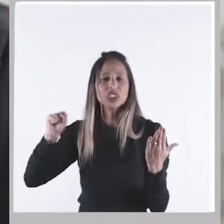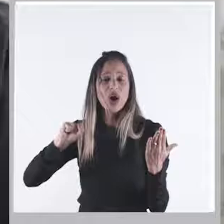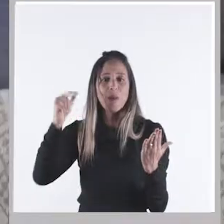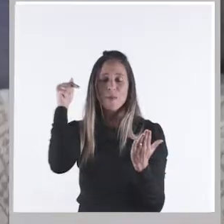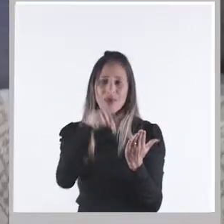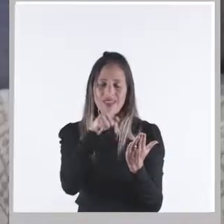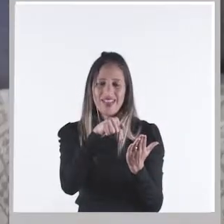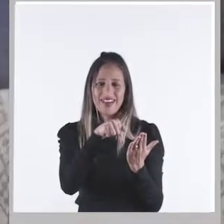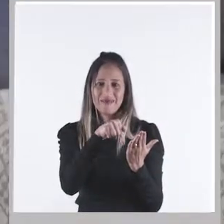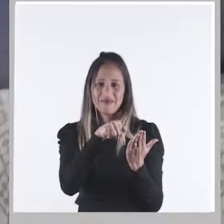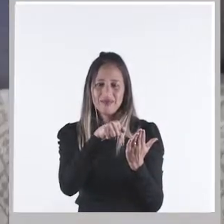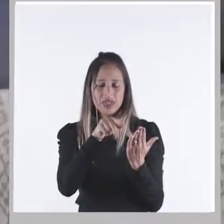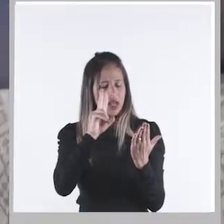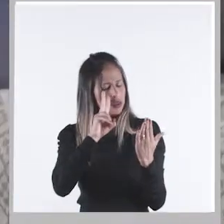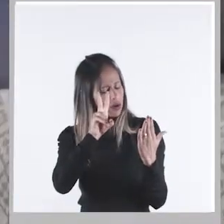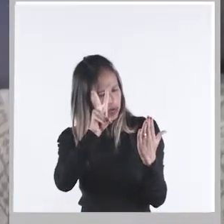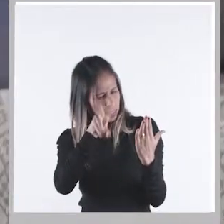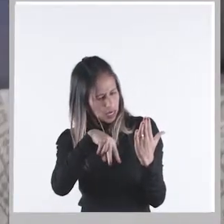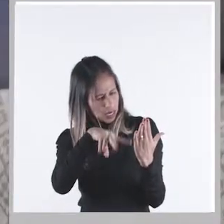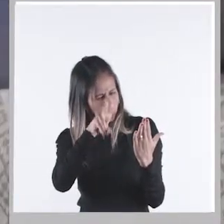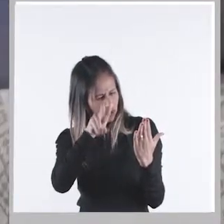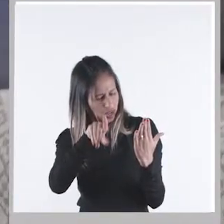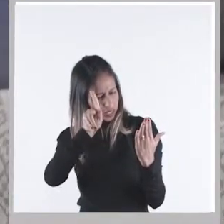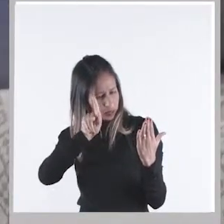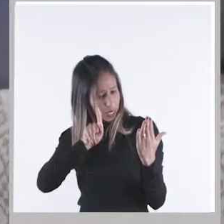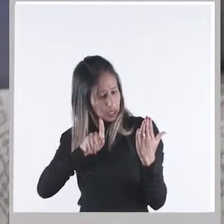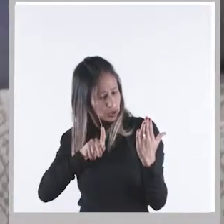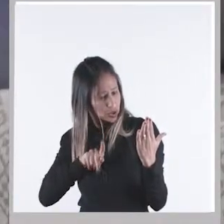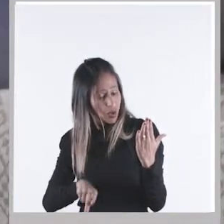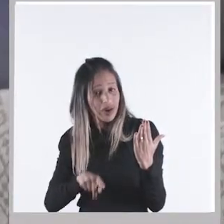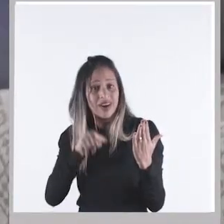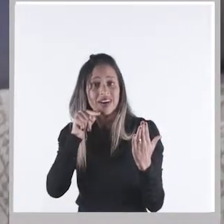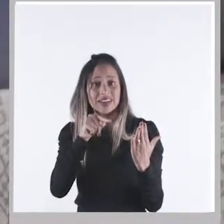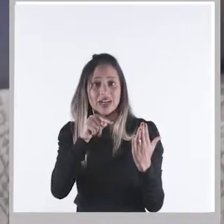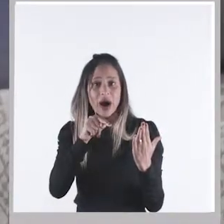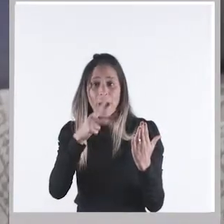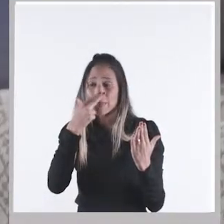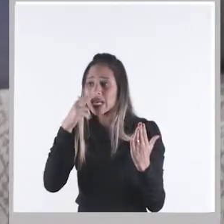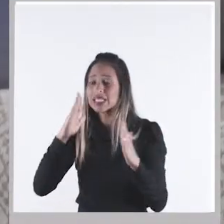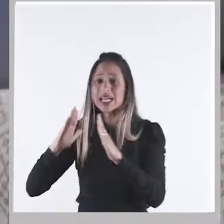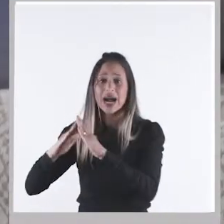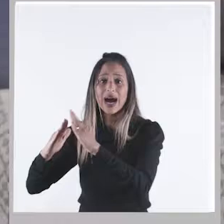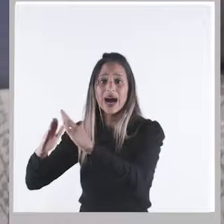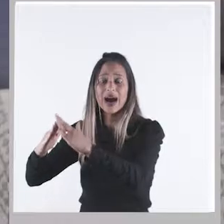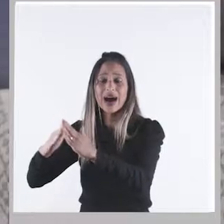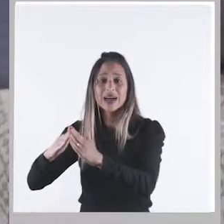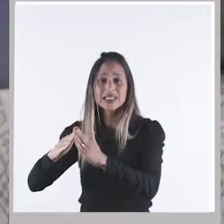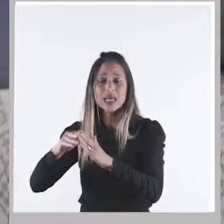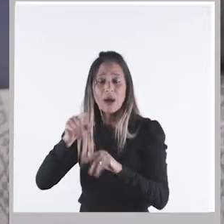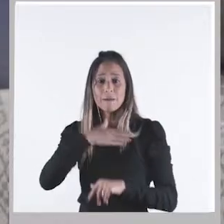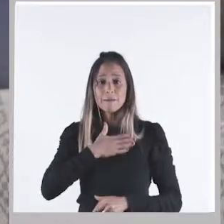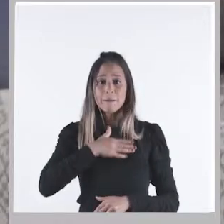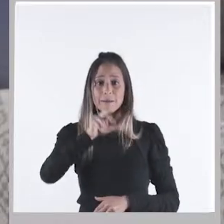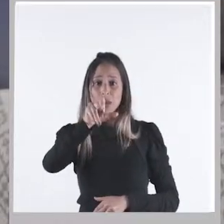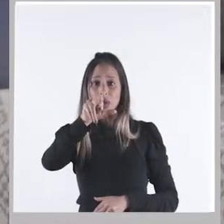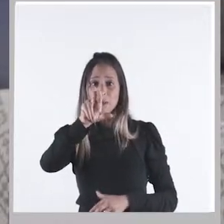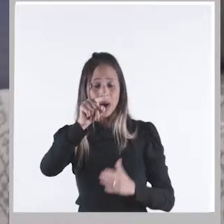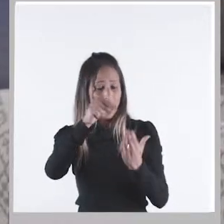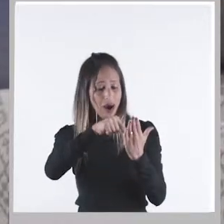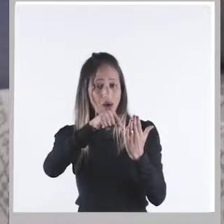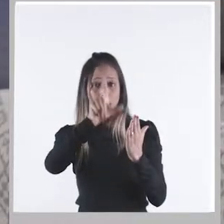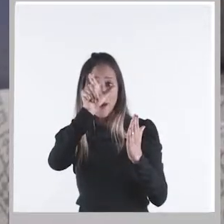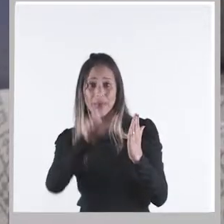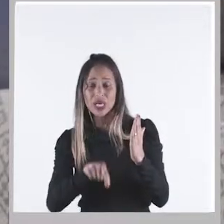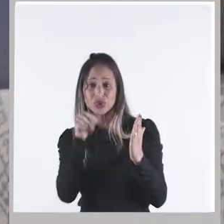Rosa. E quando eu vi que aqueles personagens pareciam com os meus vizinhos, né? O meu irmão parecia um